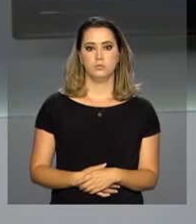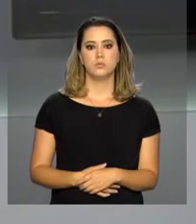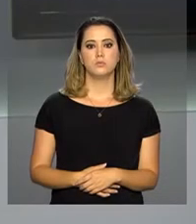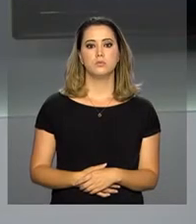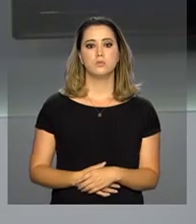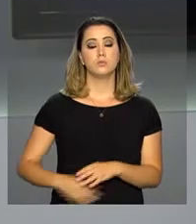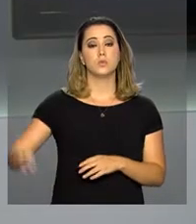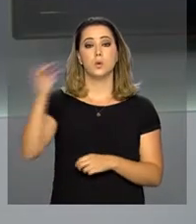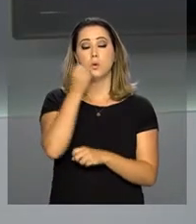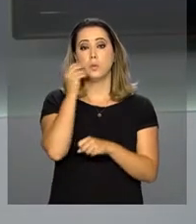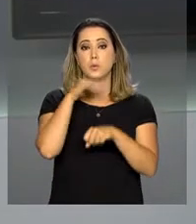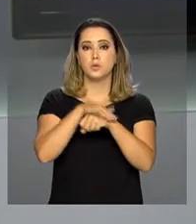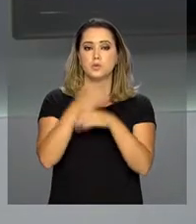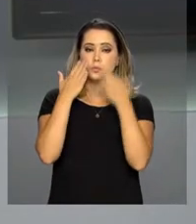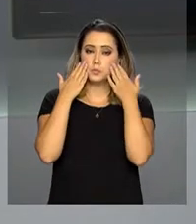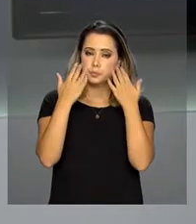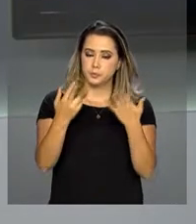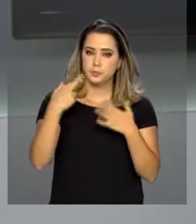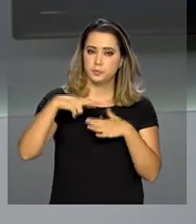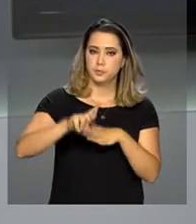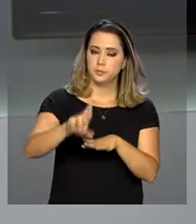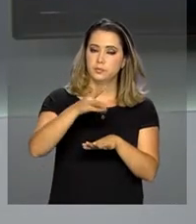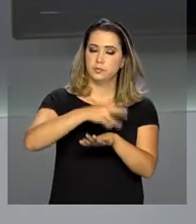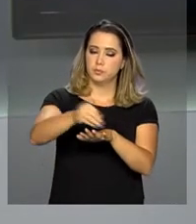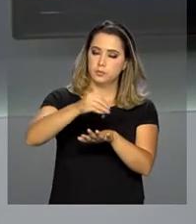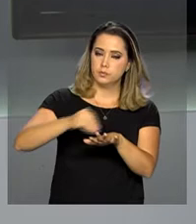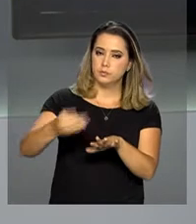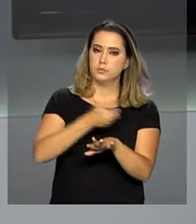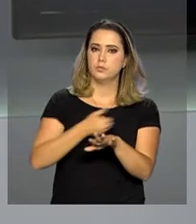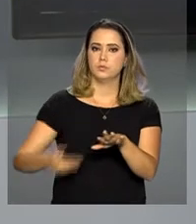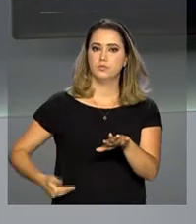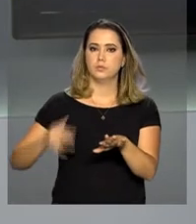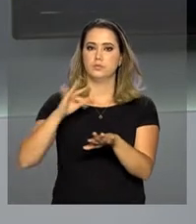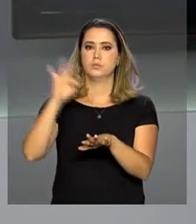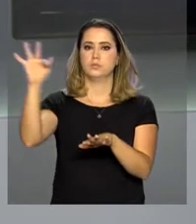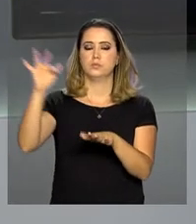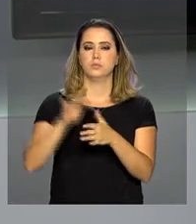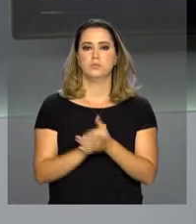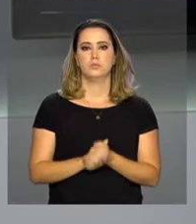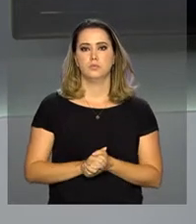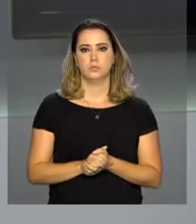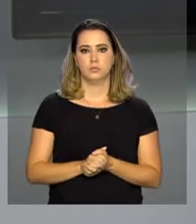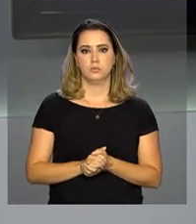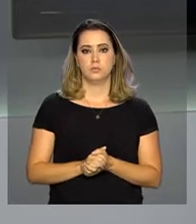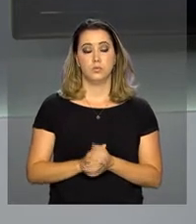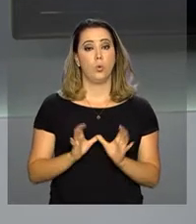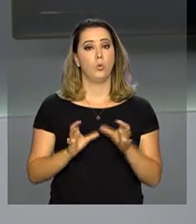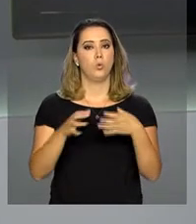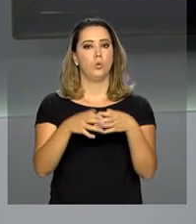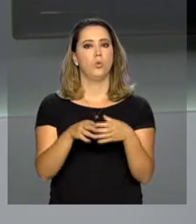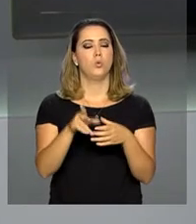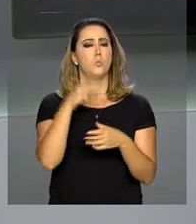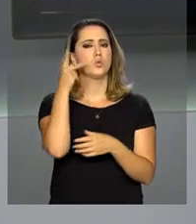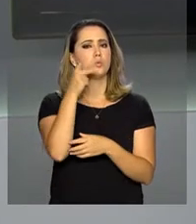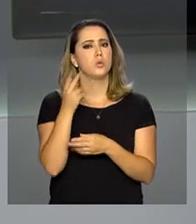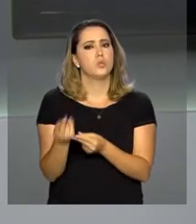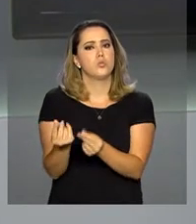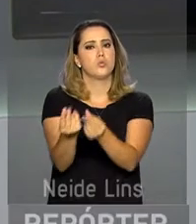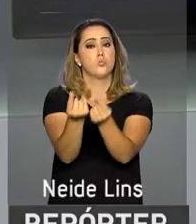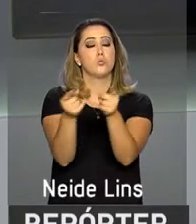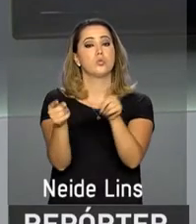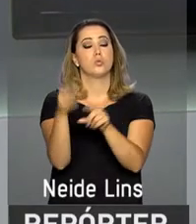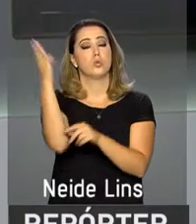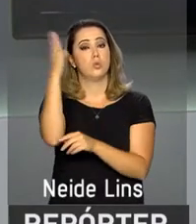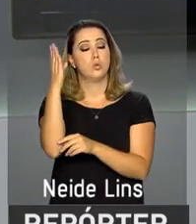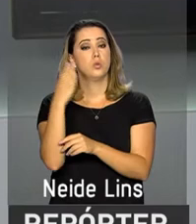olá boa noite no ar o repórter nbr com as notícias do governo federal o comitê de política monetária do banco central